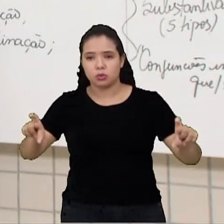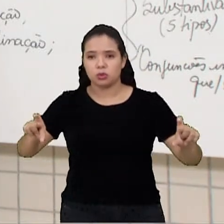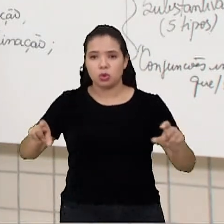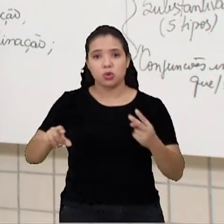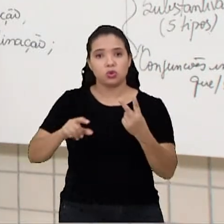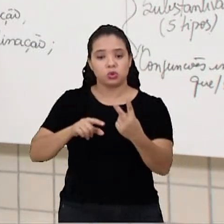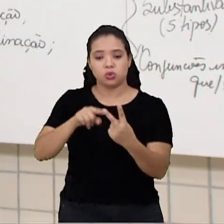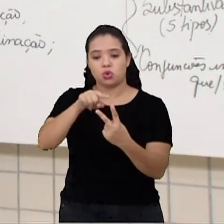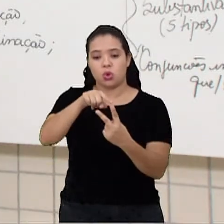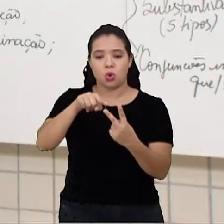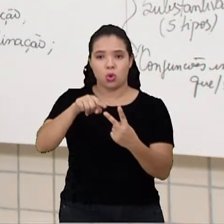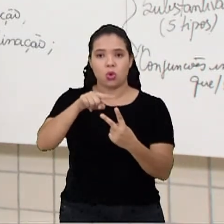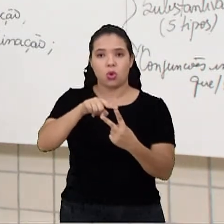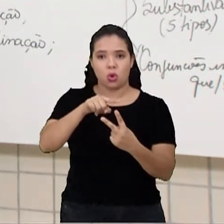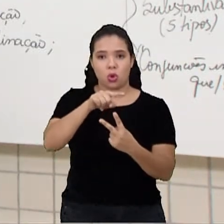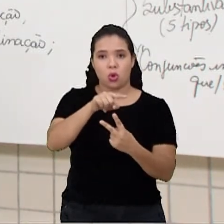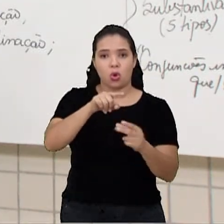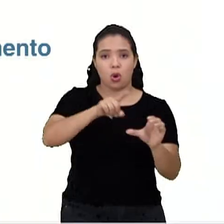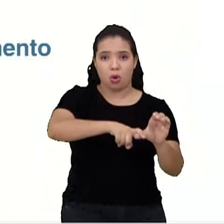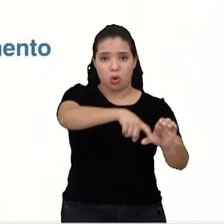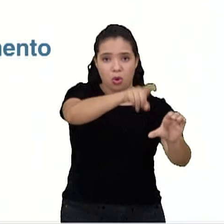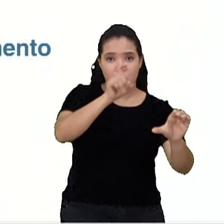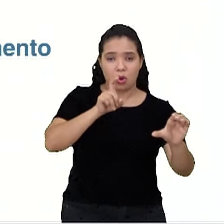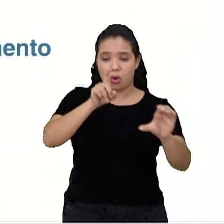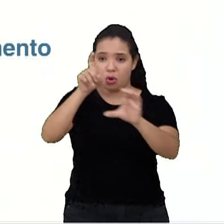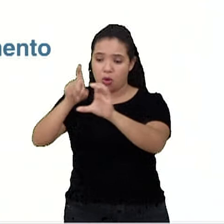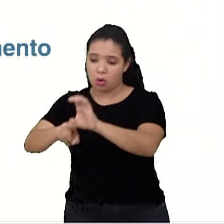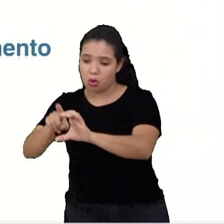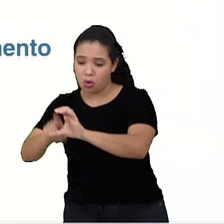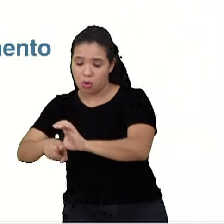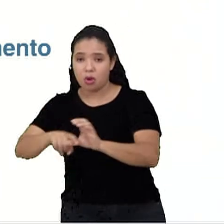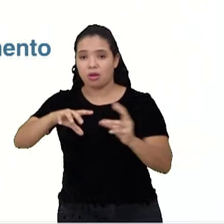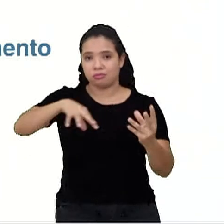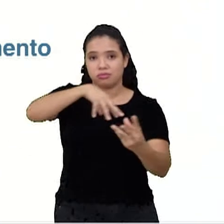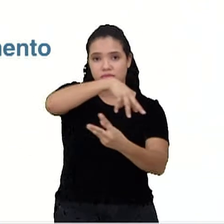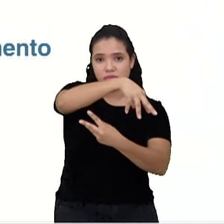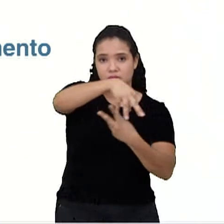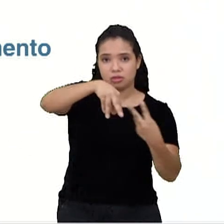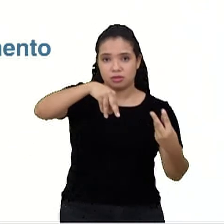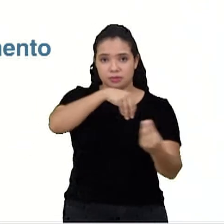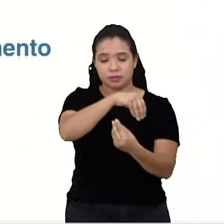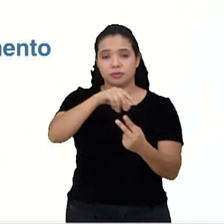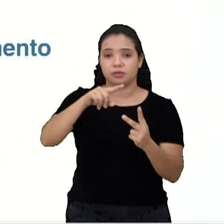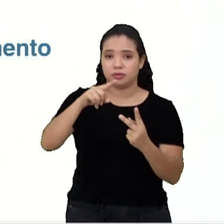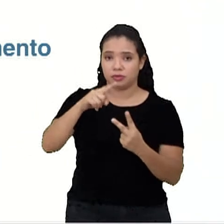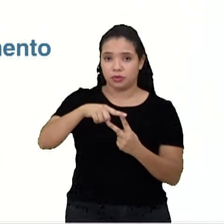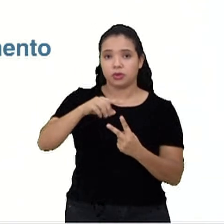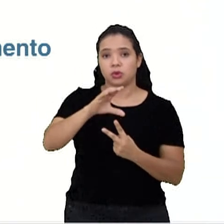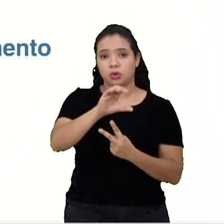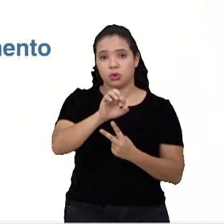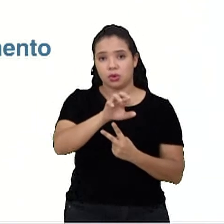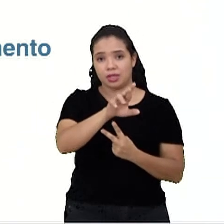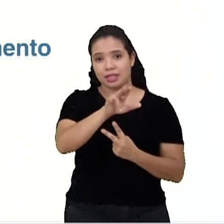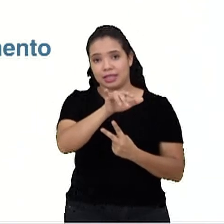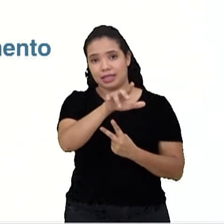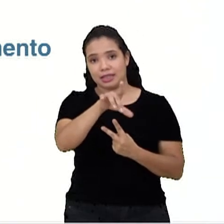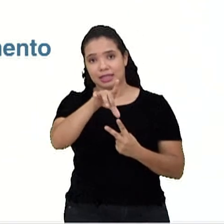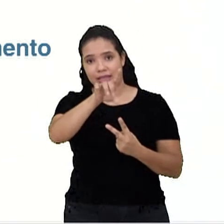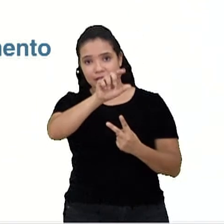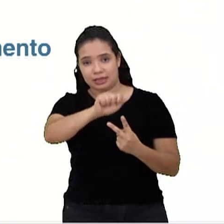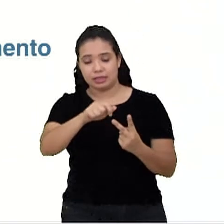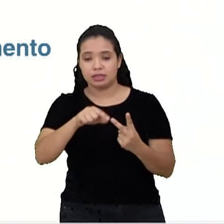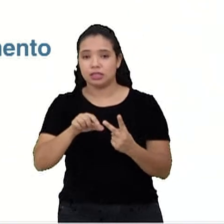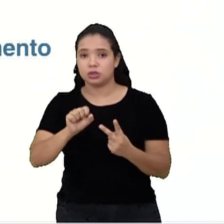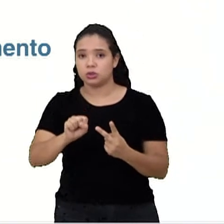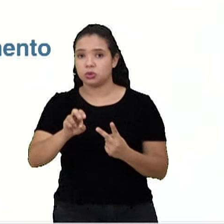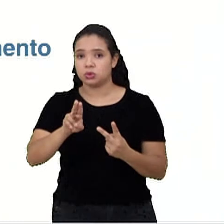apresenta tanto orações independentes quanto dependentes. Quando apresenta oração coordenada, como também